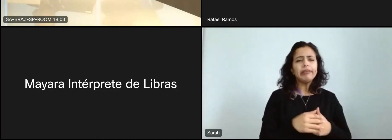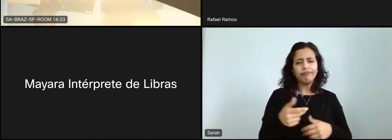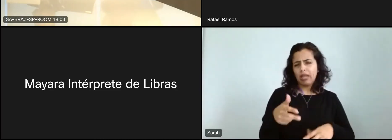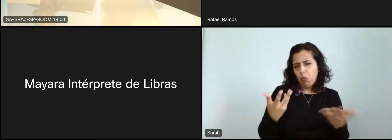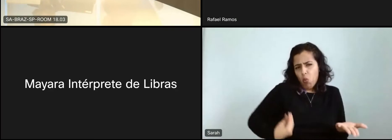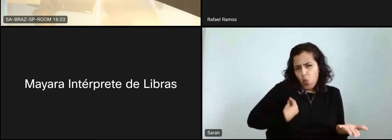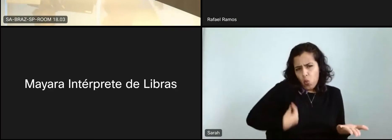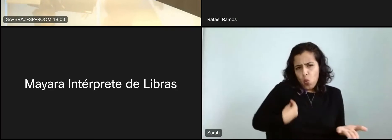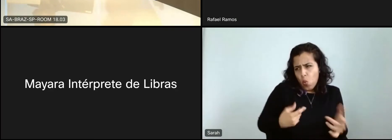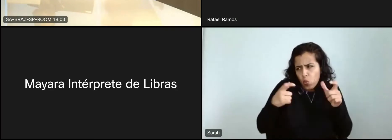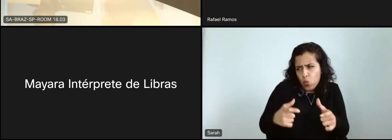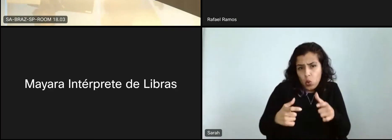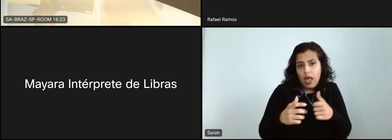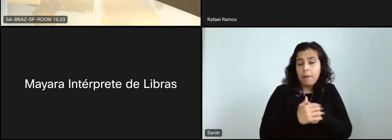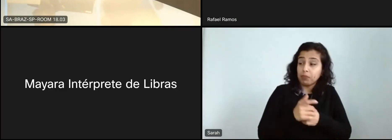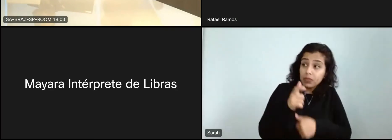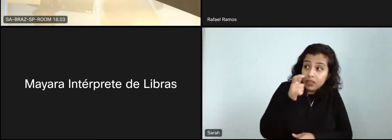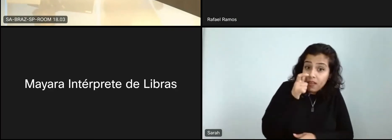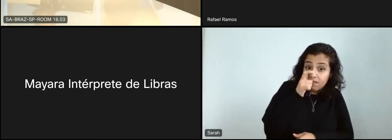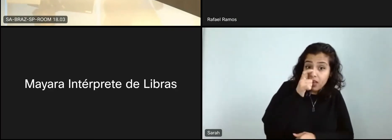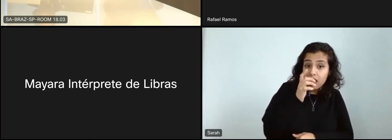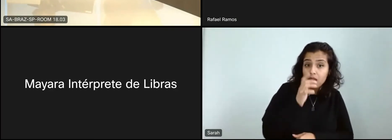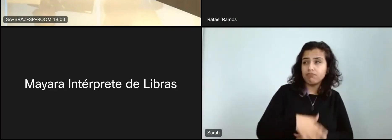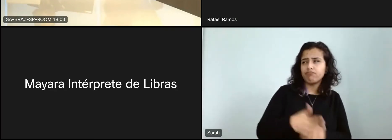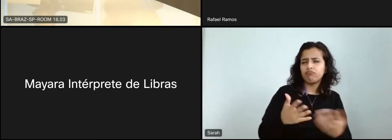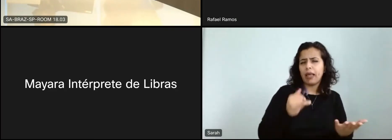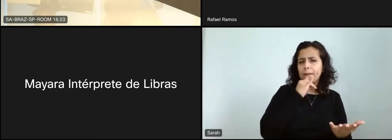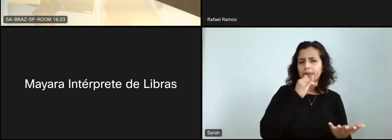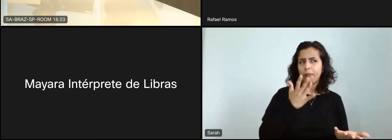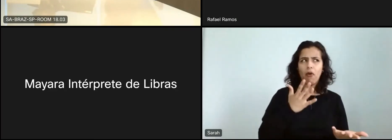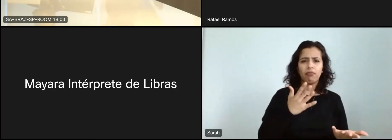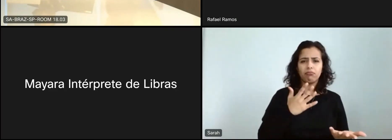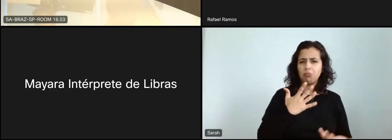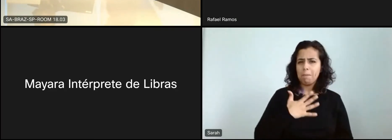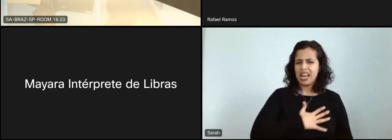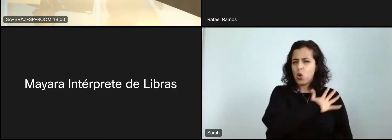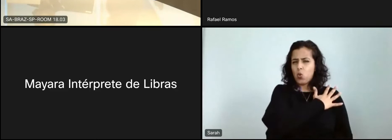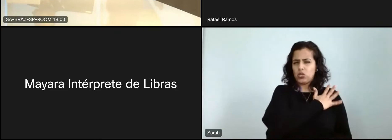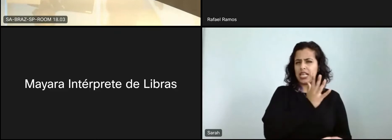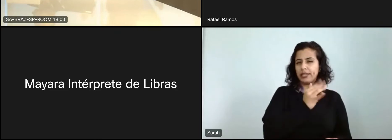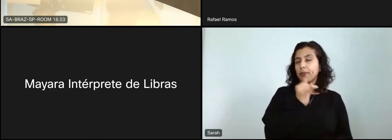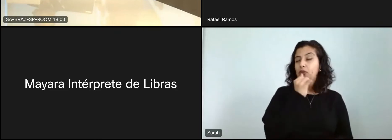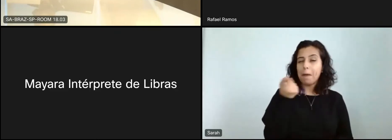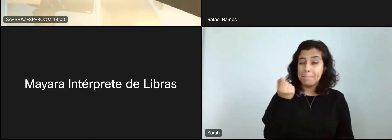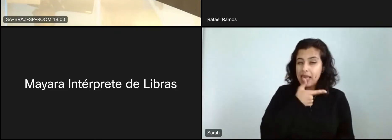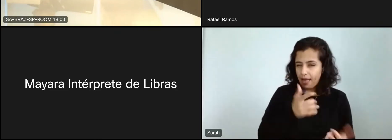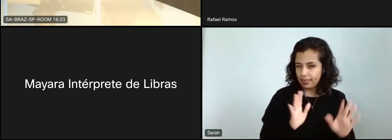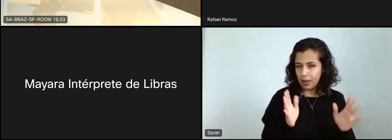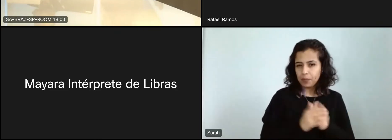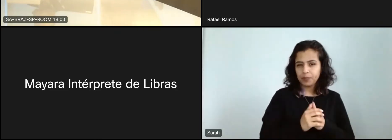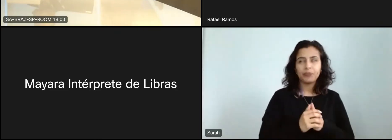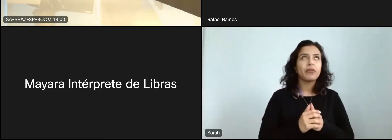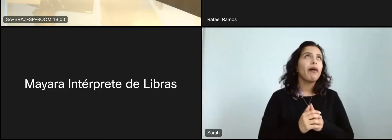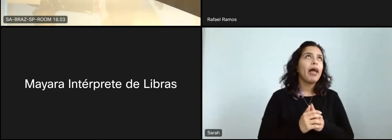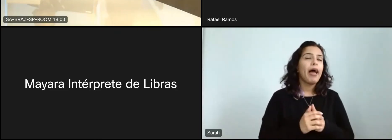de preconceito, se faz de tonto. Você viu uma piada que você não gostou, se faz de tonto. Ah, aquela piada engraçada, por exemplo. Ah, eu tô na reunião, só